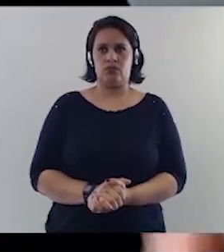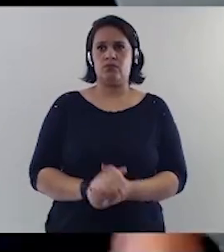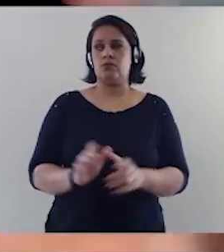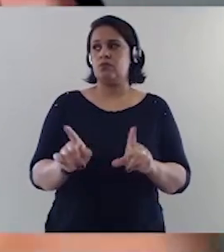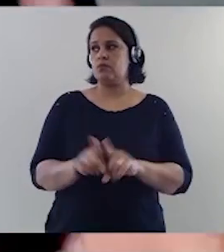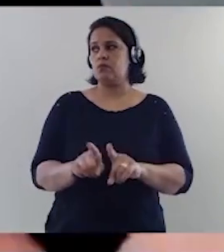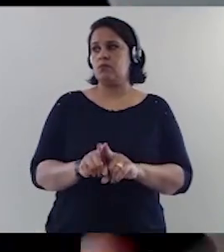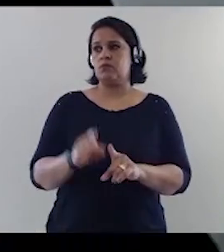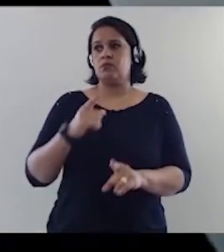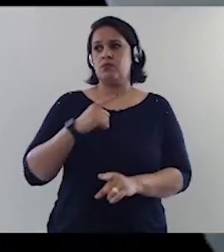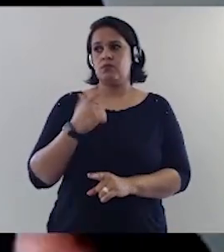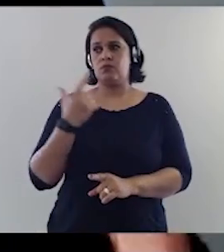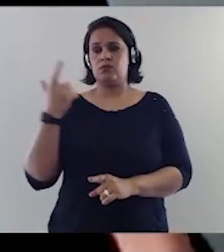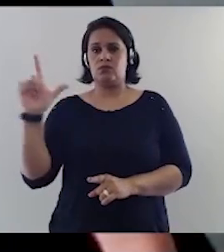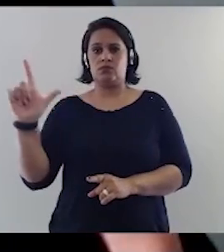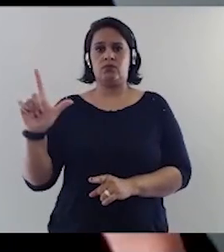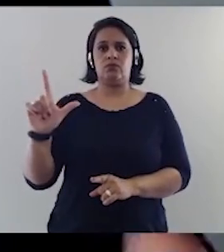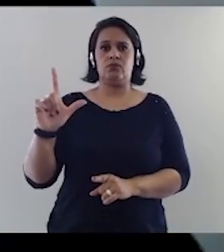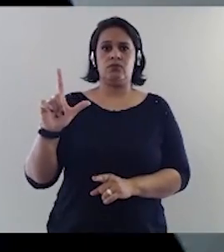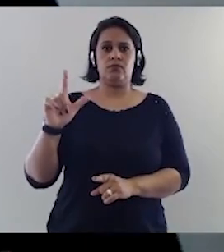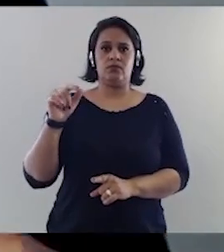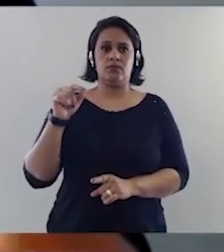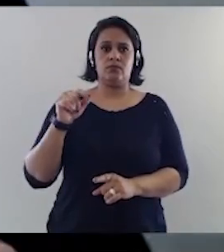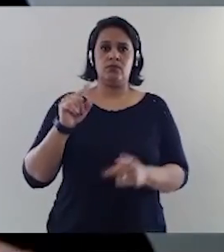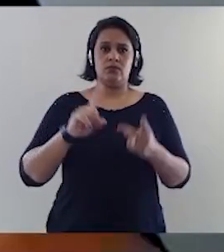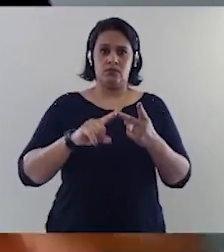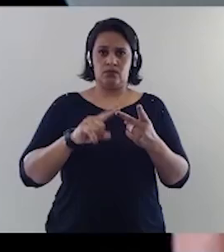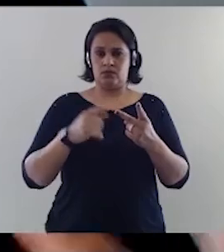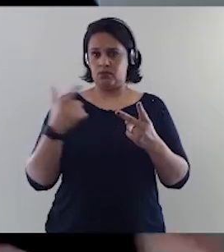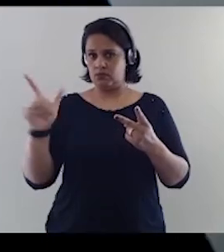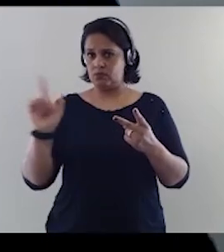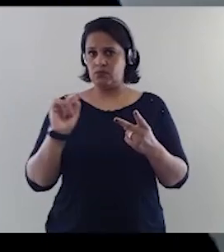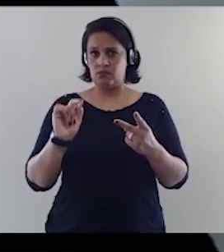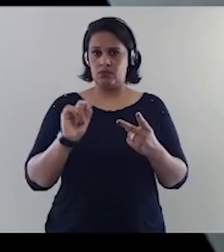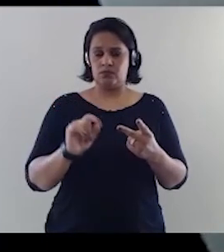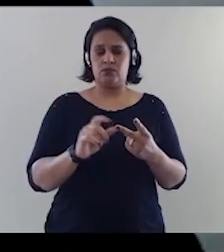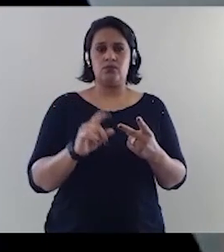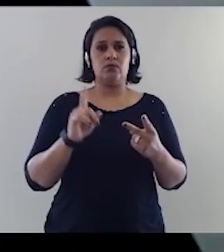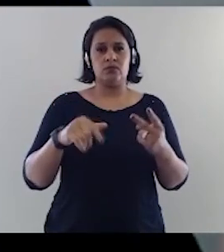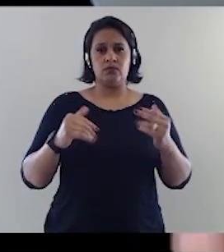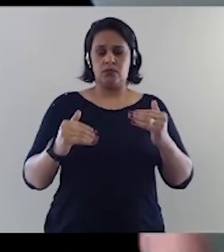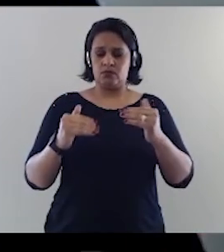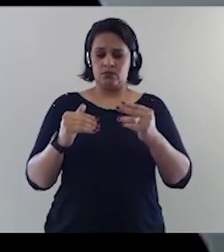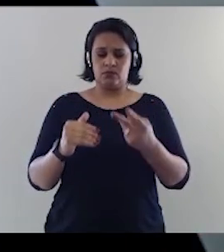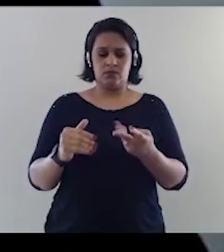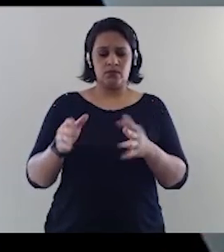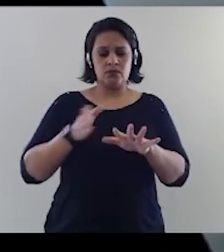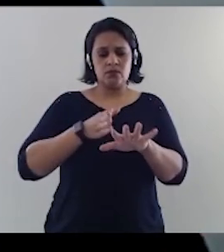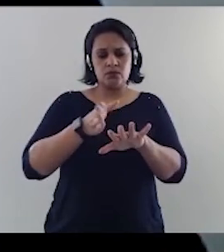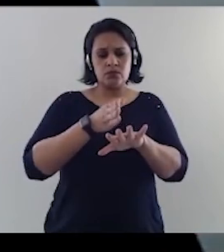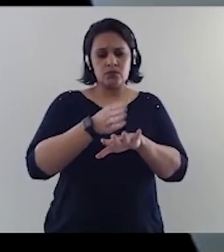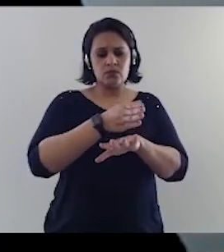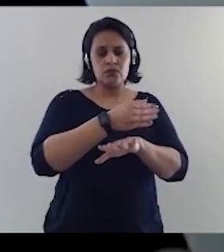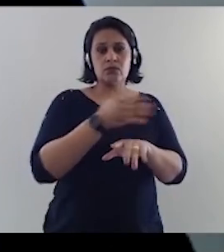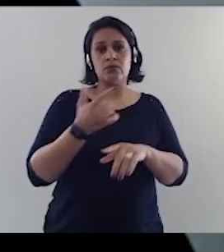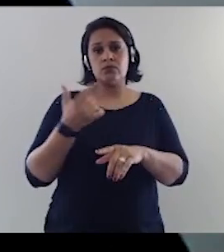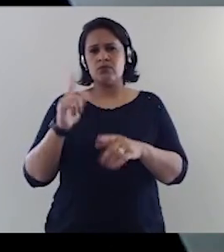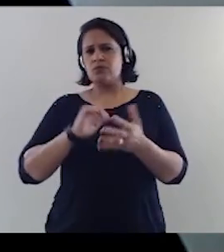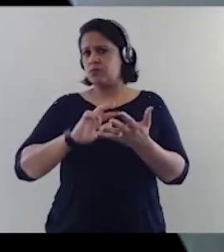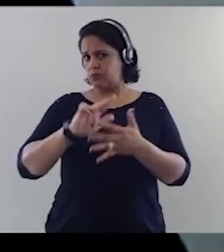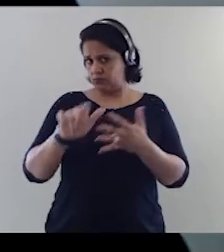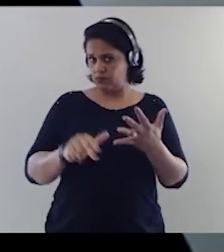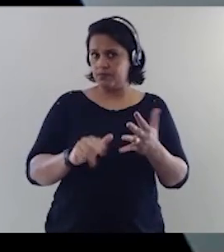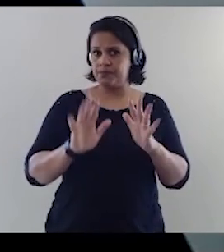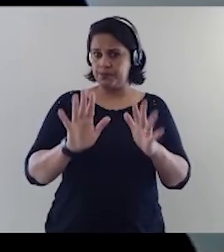outra face, que eu chamarei face esquerda, que tem vários níveis de problemas. O